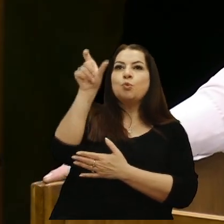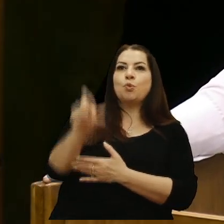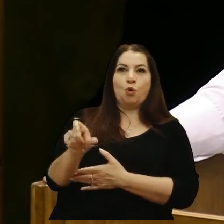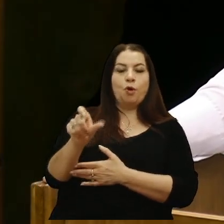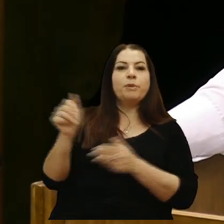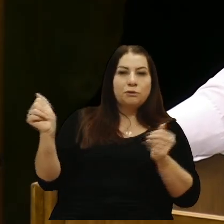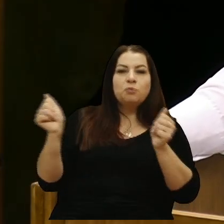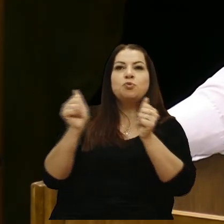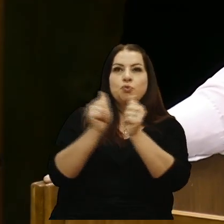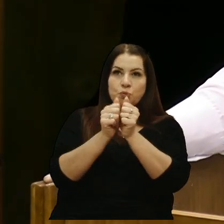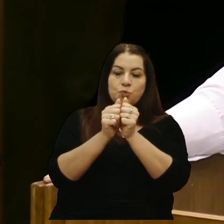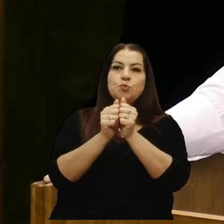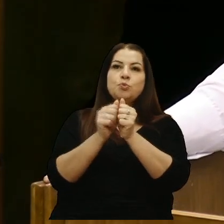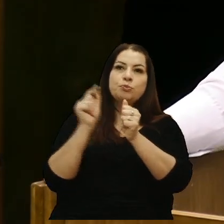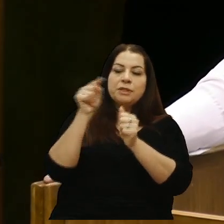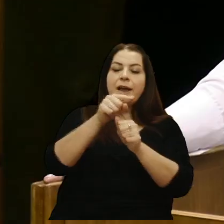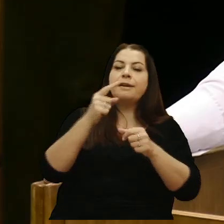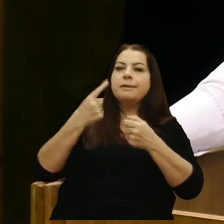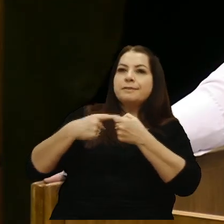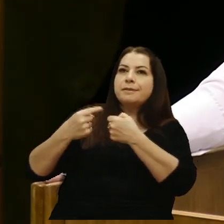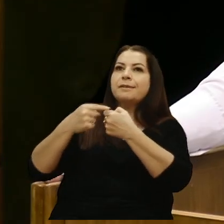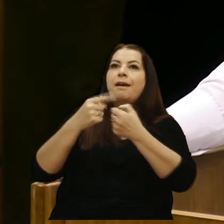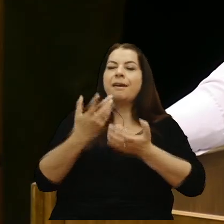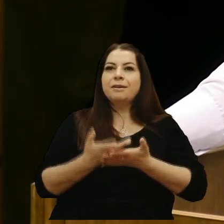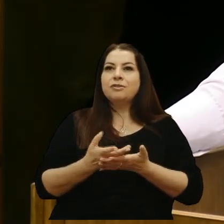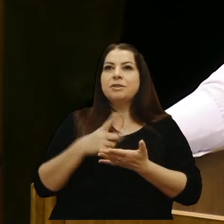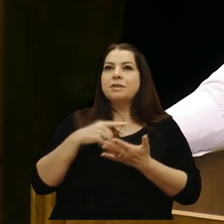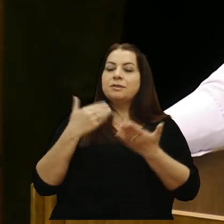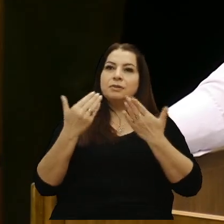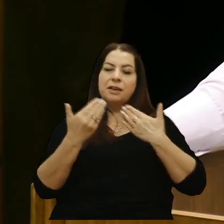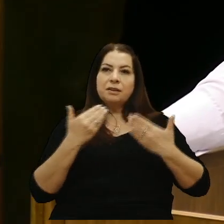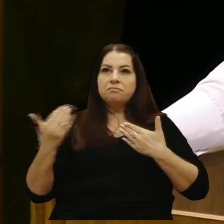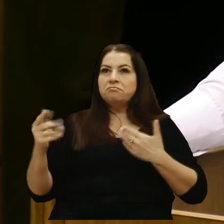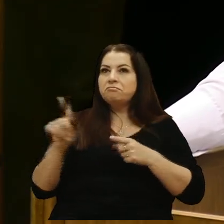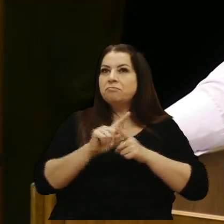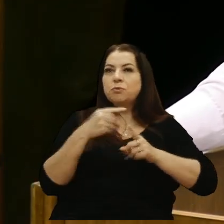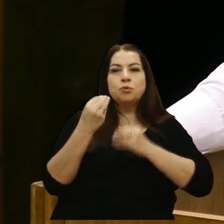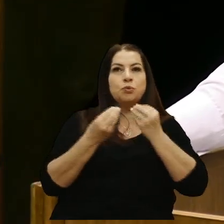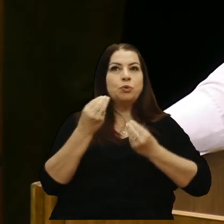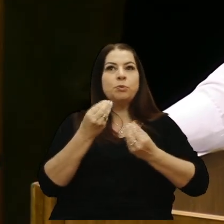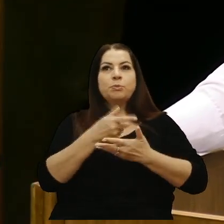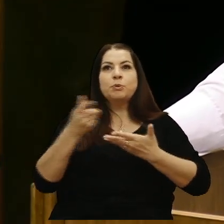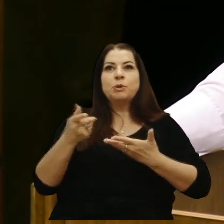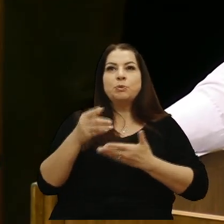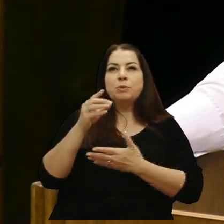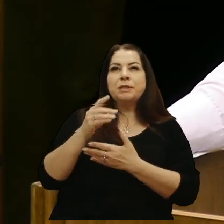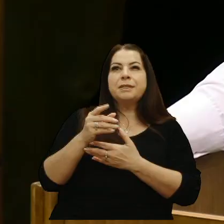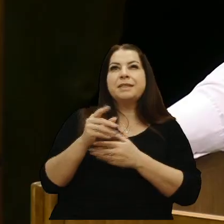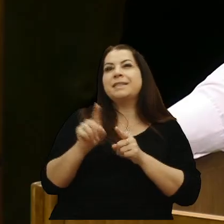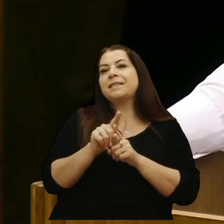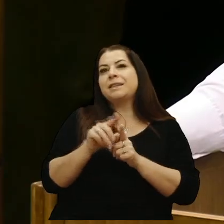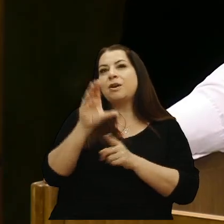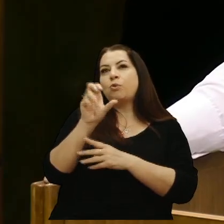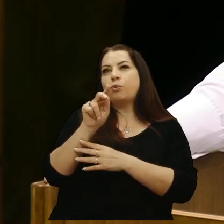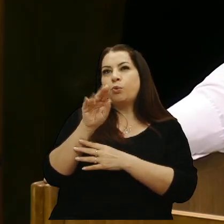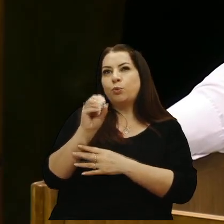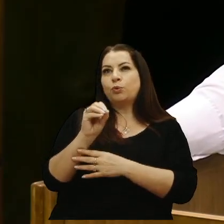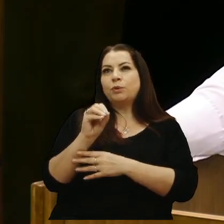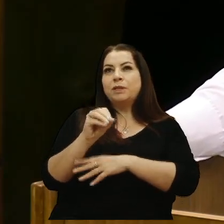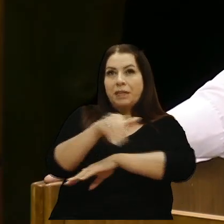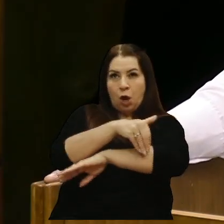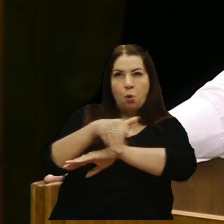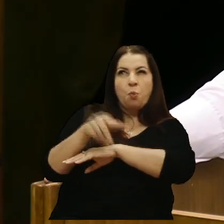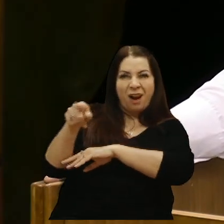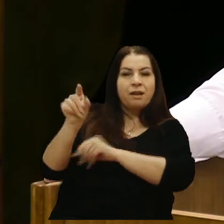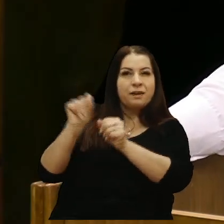com nós aqui na cidade. E quem tem dúvida sobre como eram os cultos da Rua Azusa